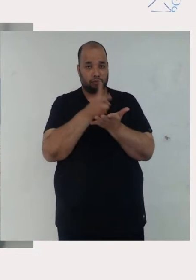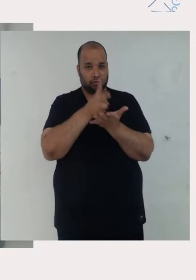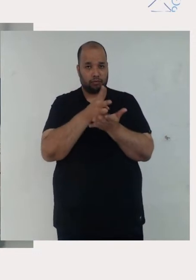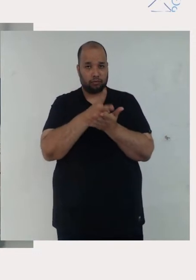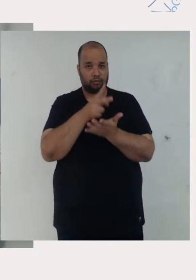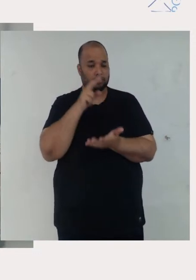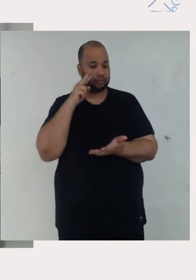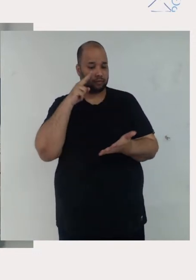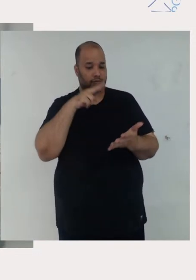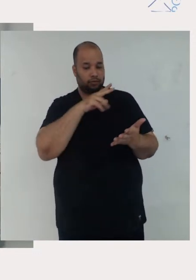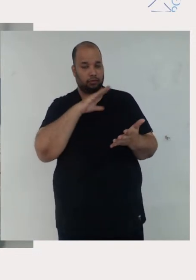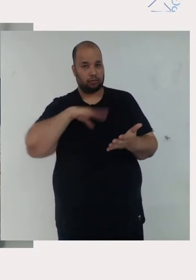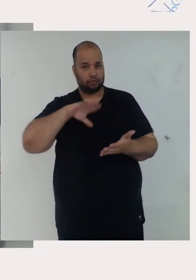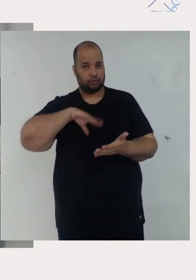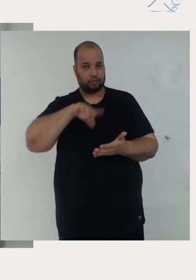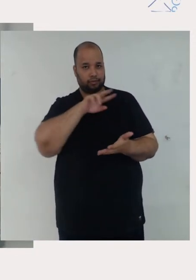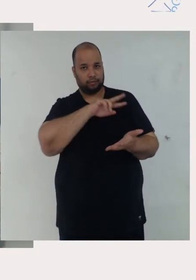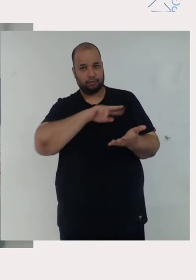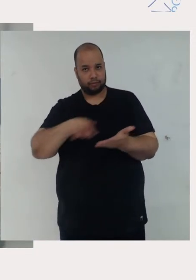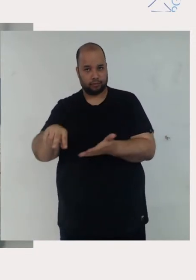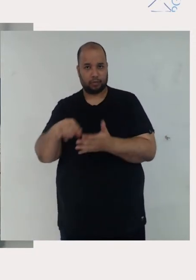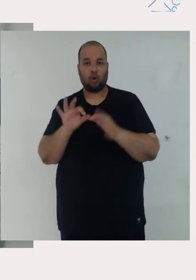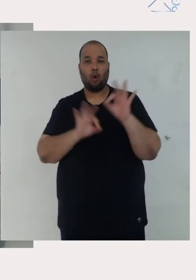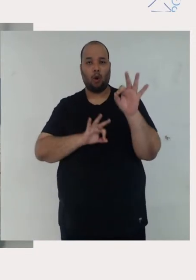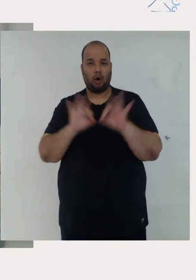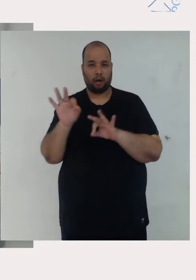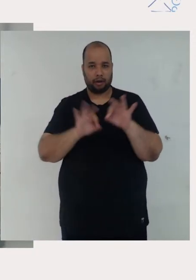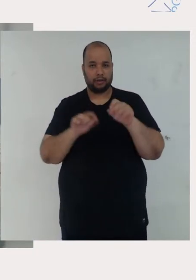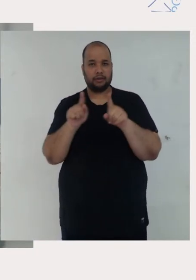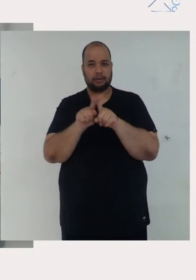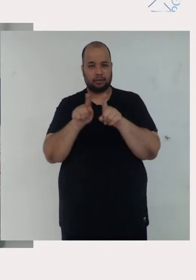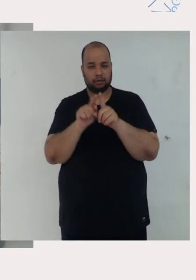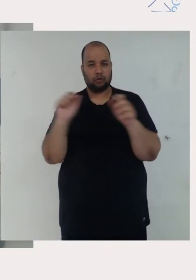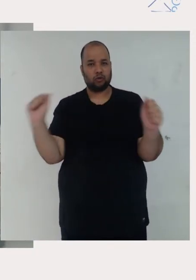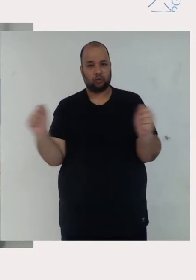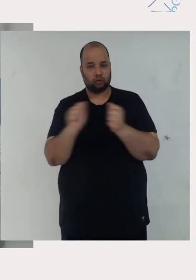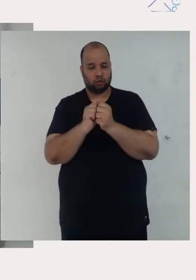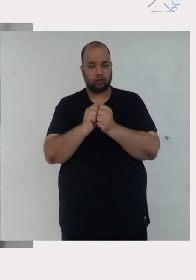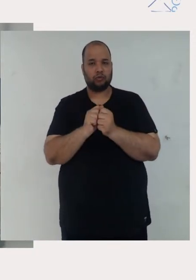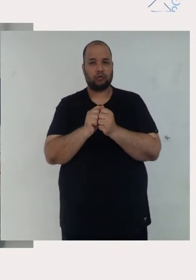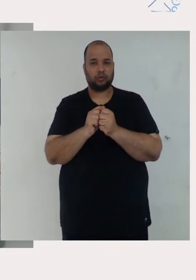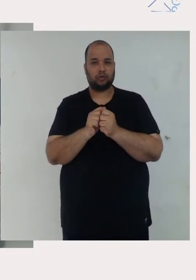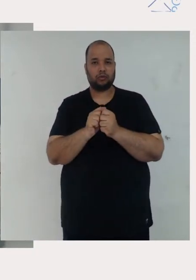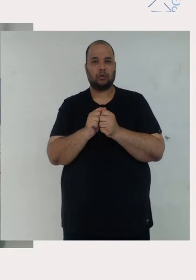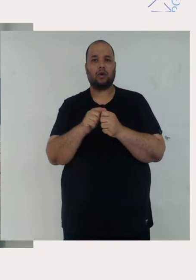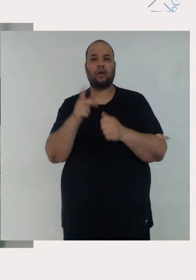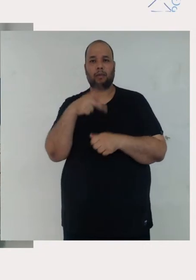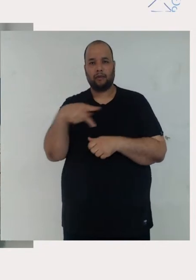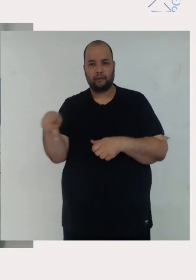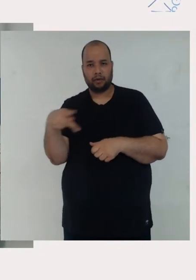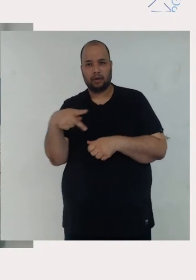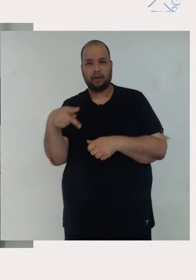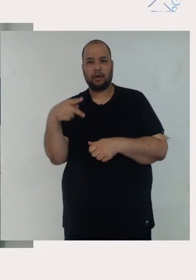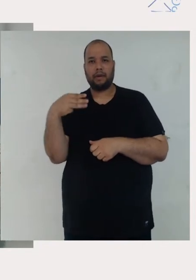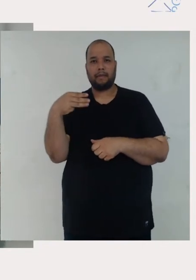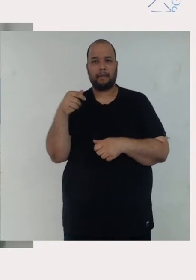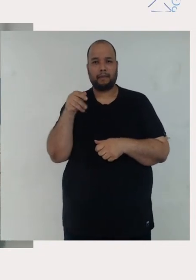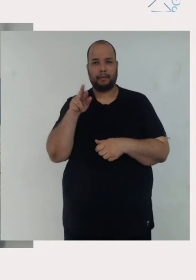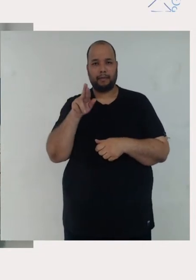Paulo também é organizador, né, juntamente com as professoras Marilene e